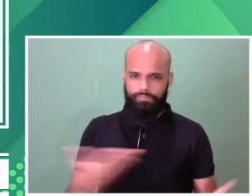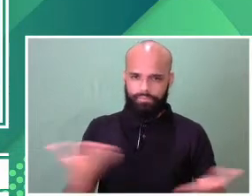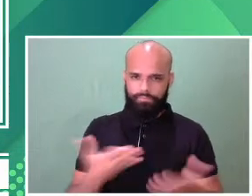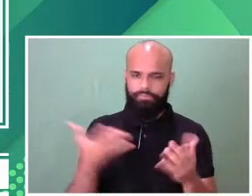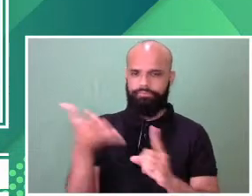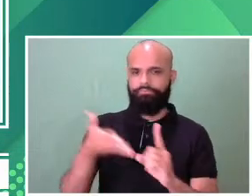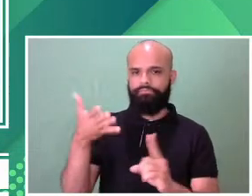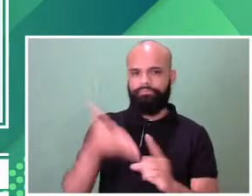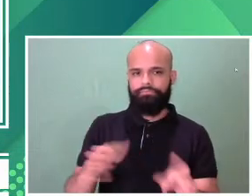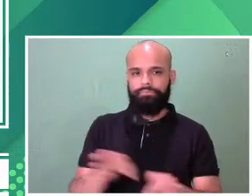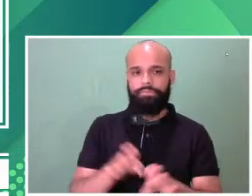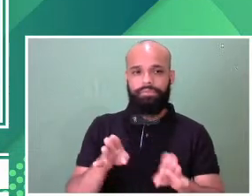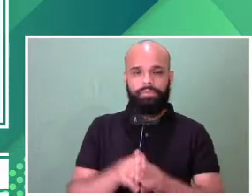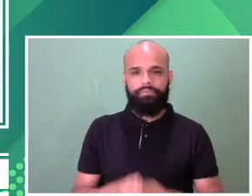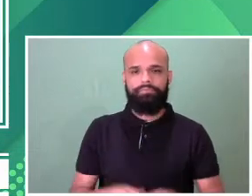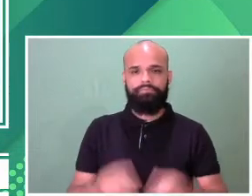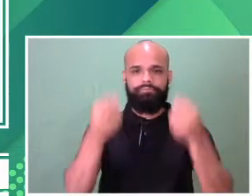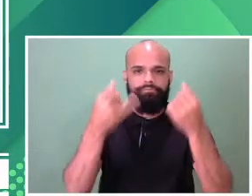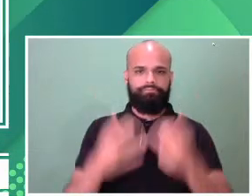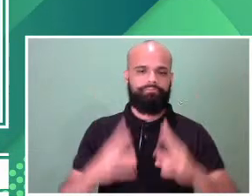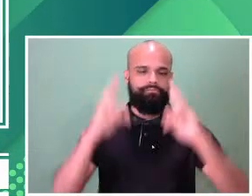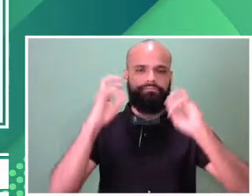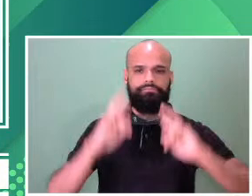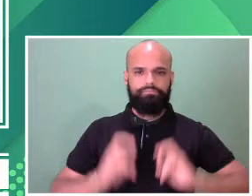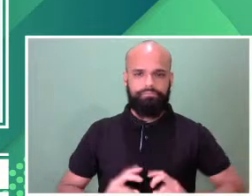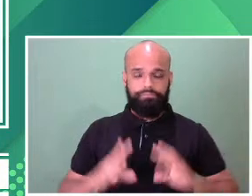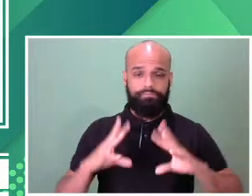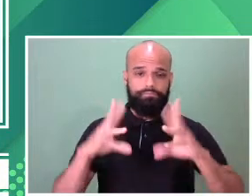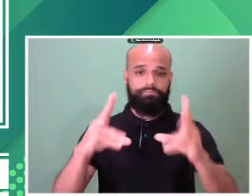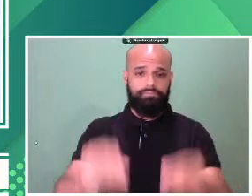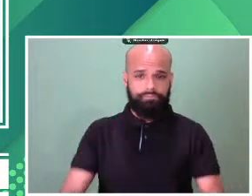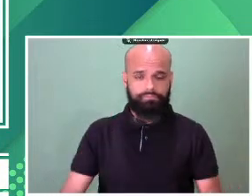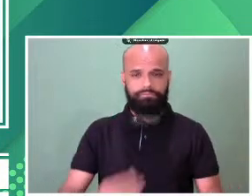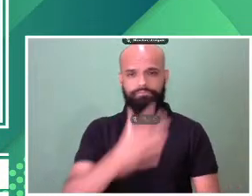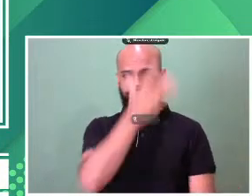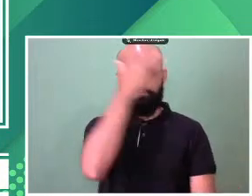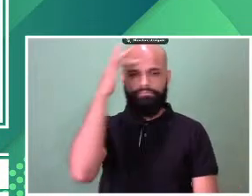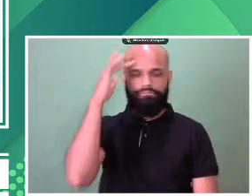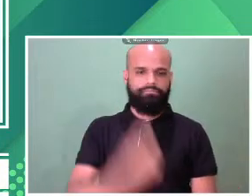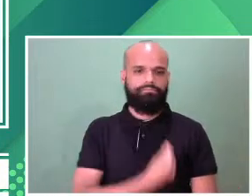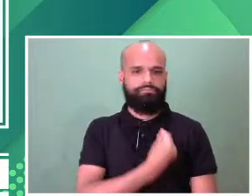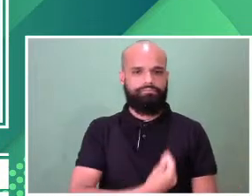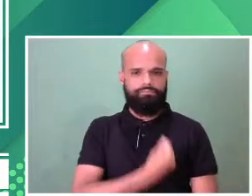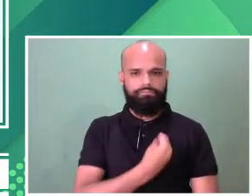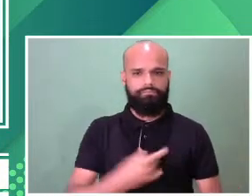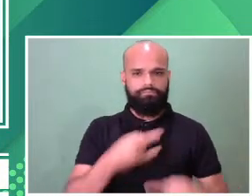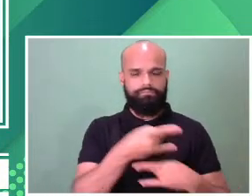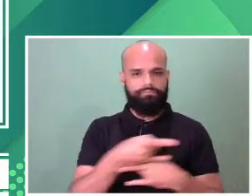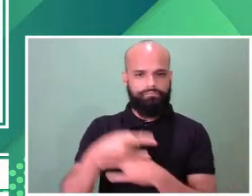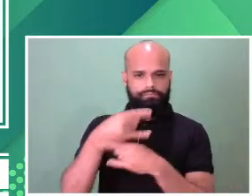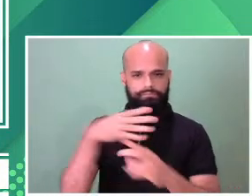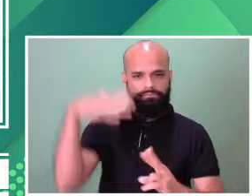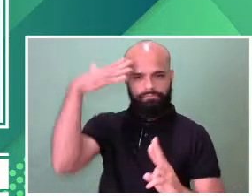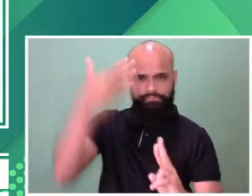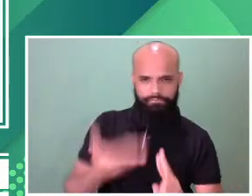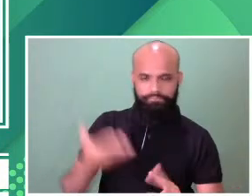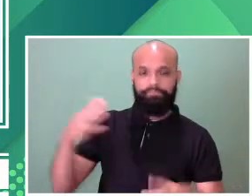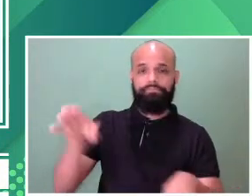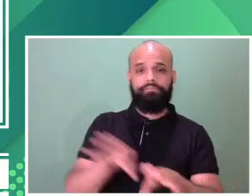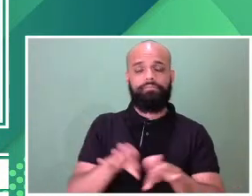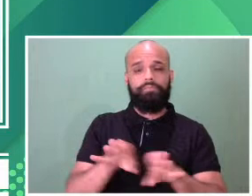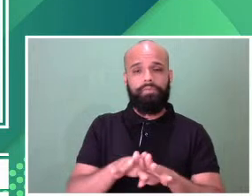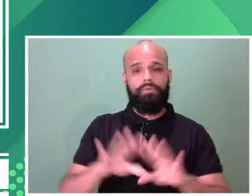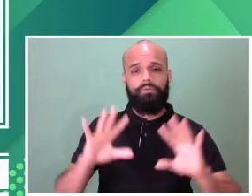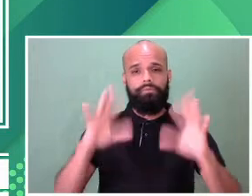a audiodescrição de todos os membros que participarão efetivamente dessa solenidade. Este evento conta